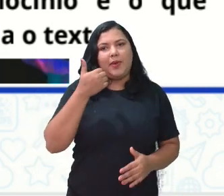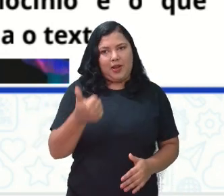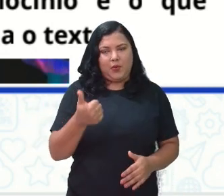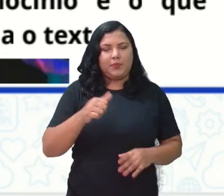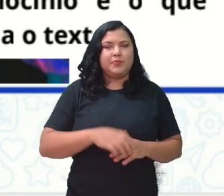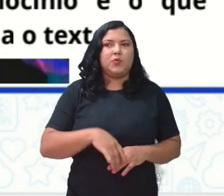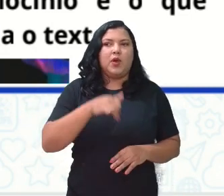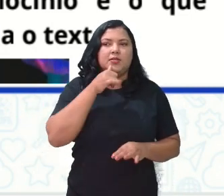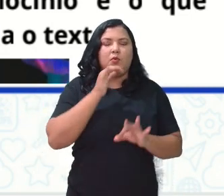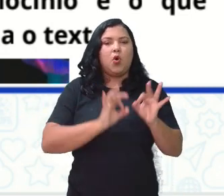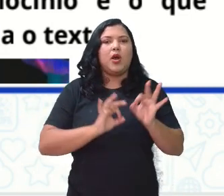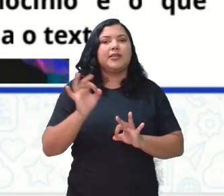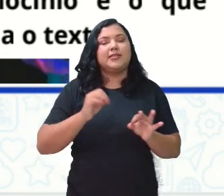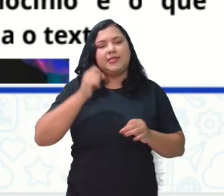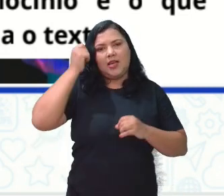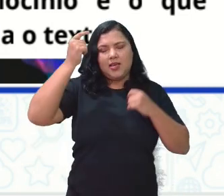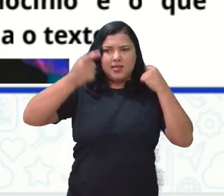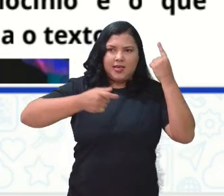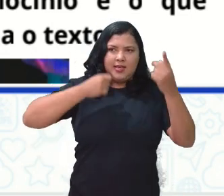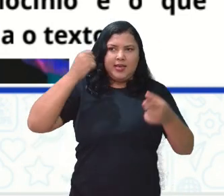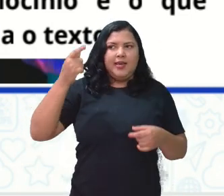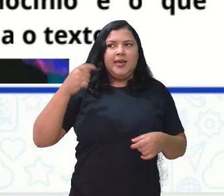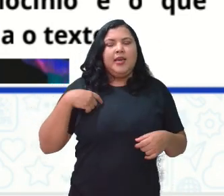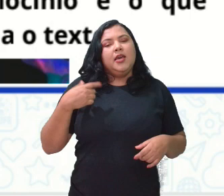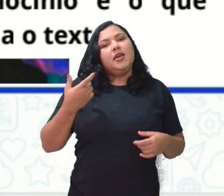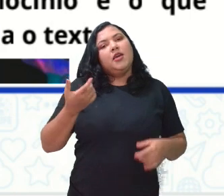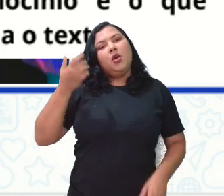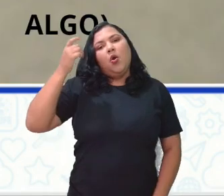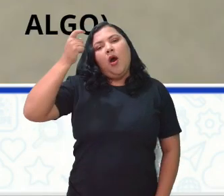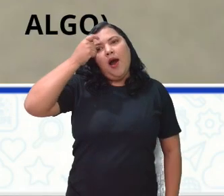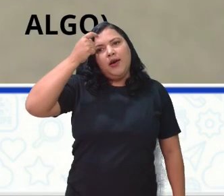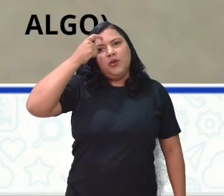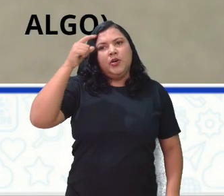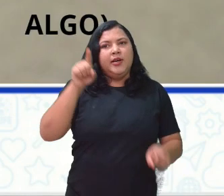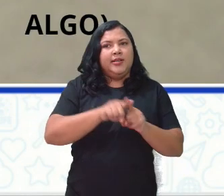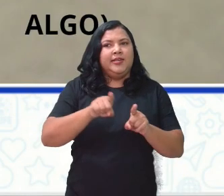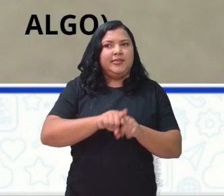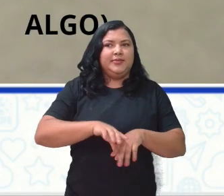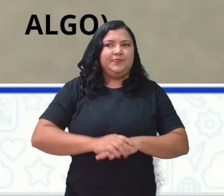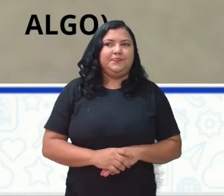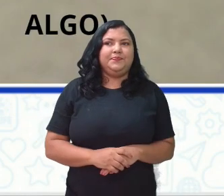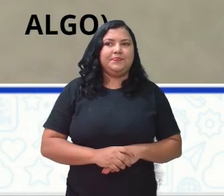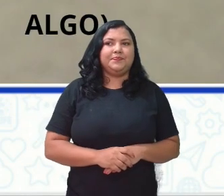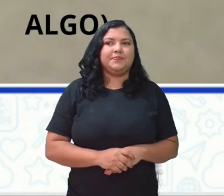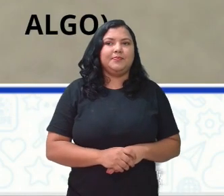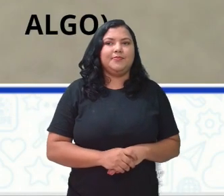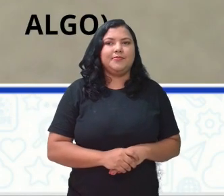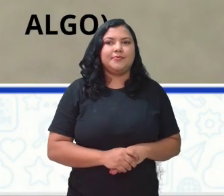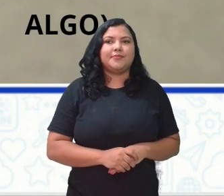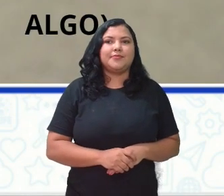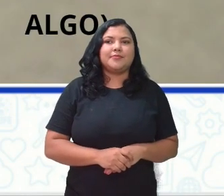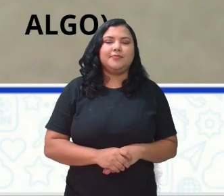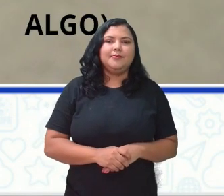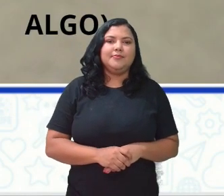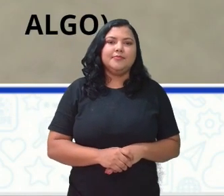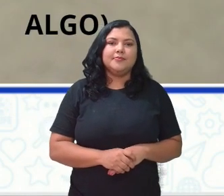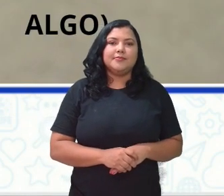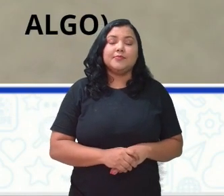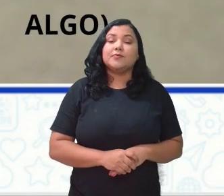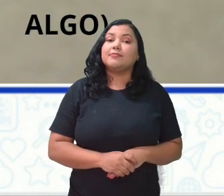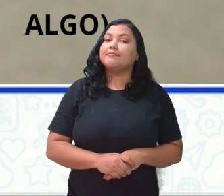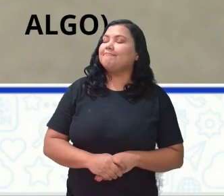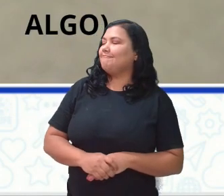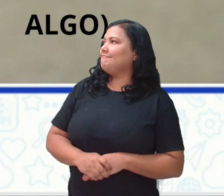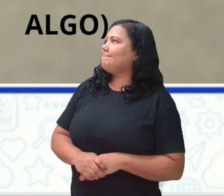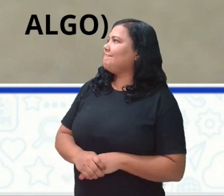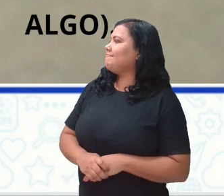de ideias precisa fazer sentido e o raciocínio é que norteia o texto. Né? E aí,